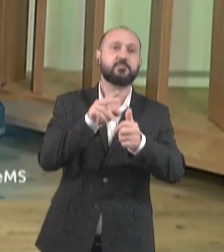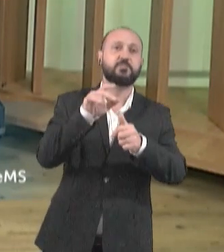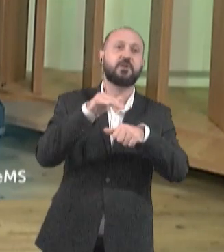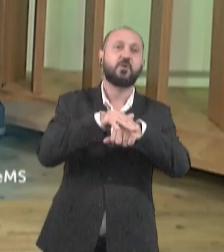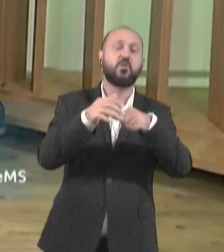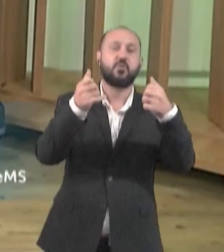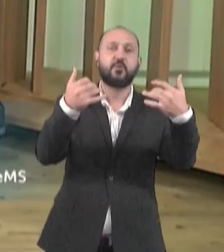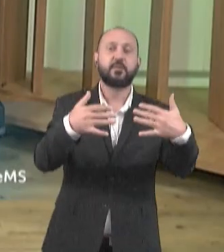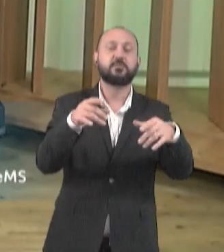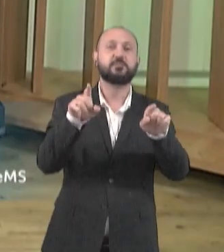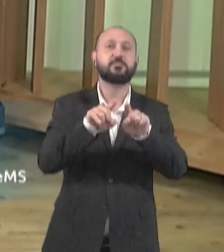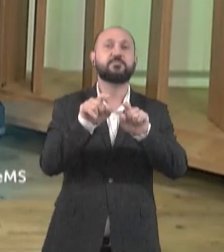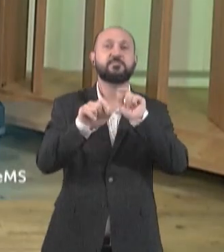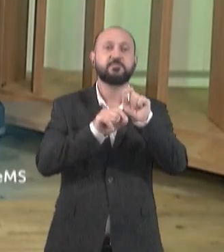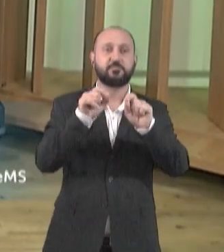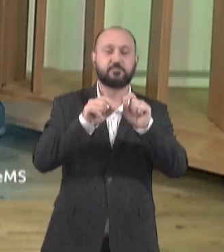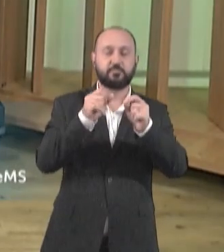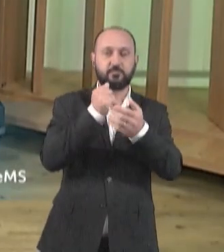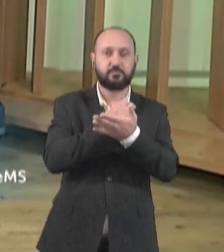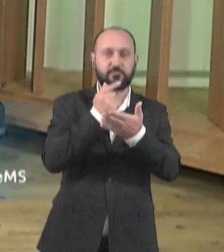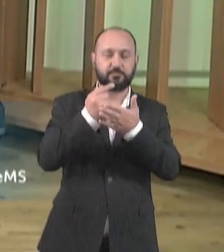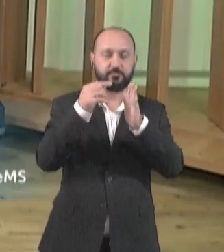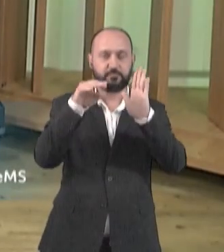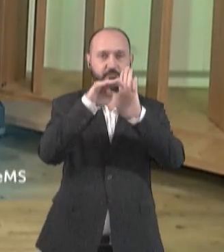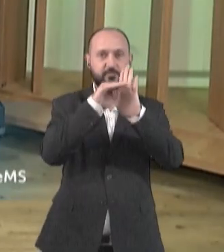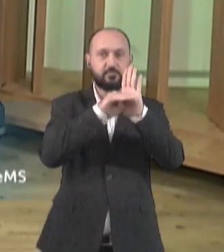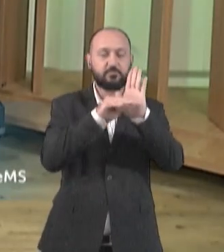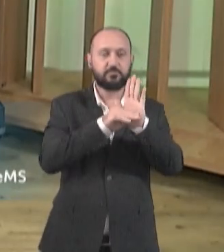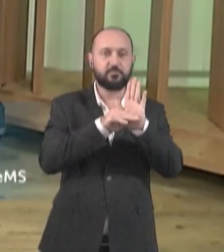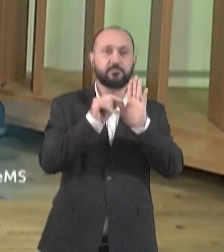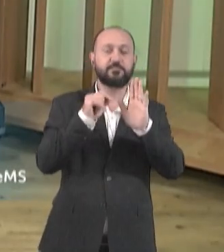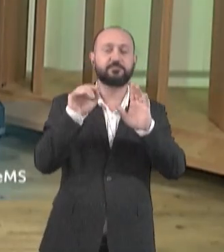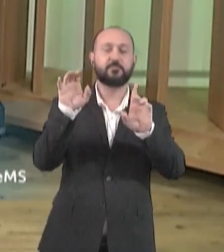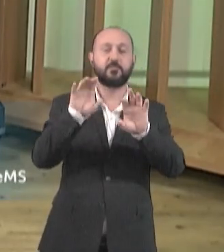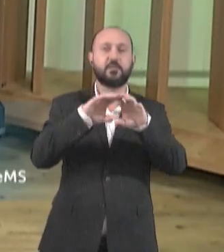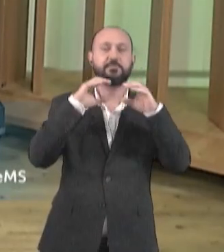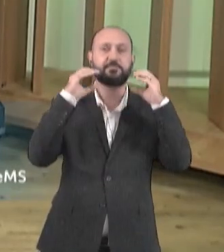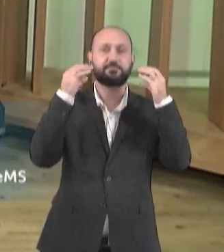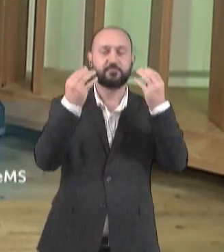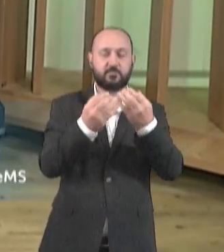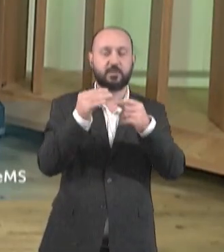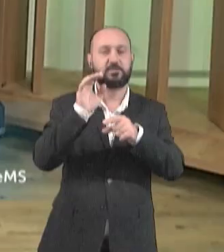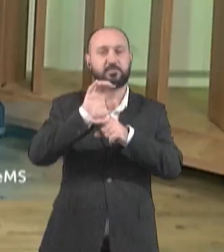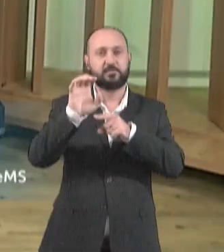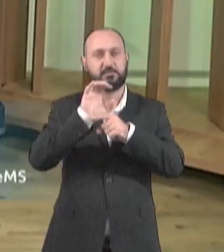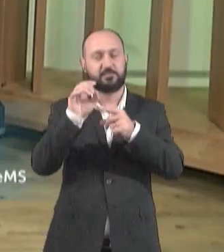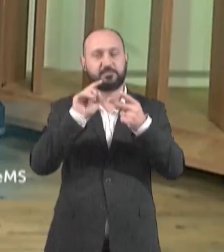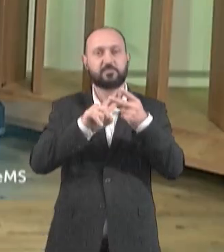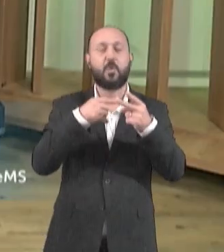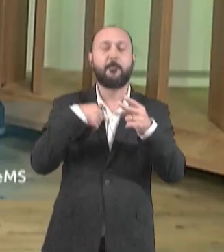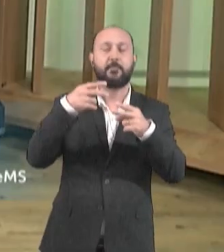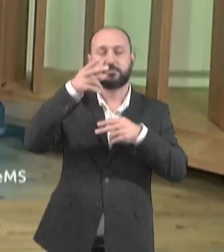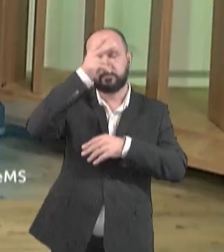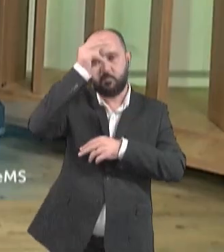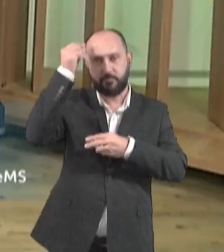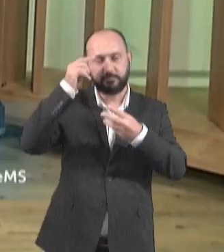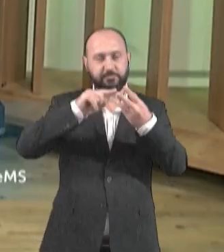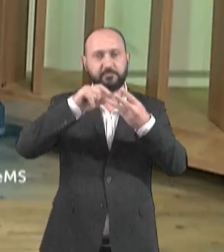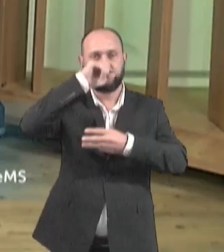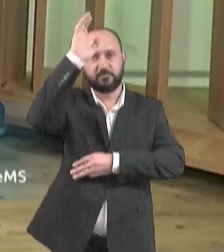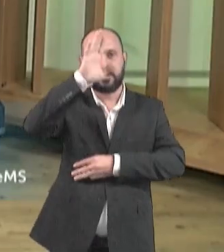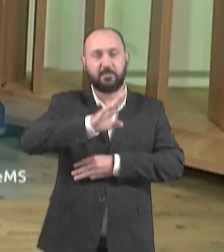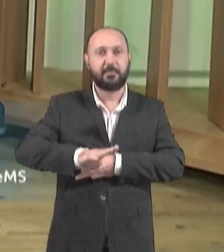vai falar também um pouquinho da agenda, gente, porque nós vamos ter conferência tanto estadual, quanto municipal,